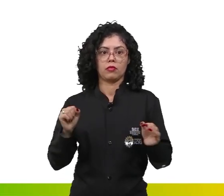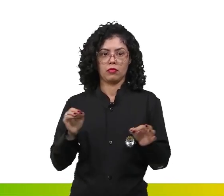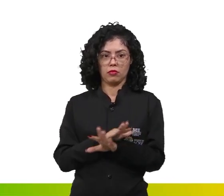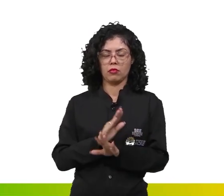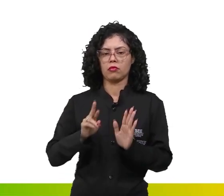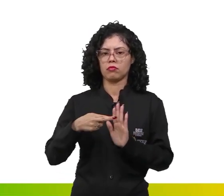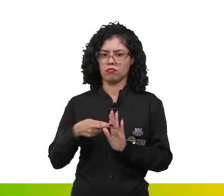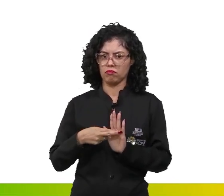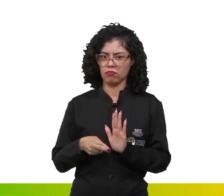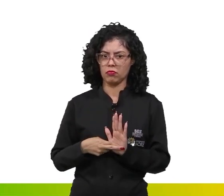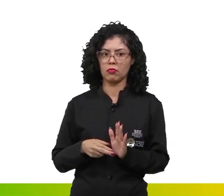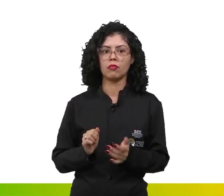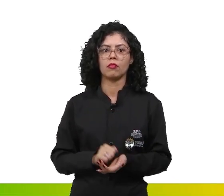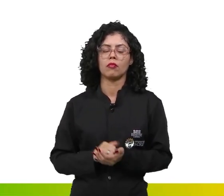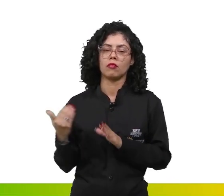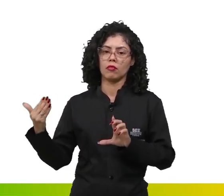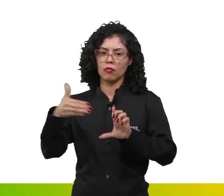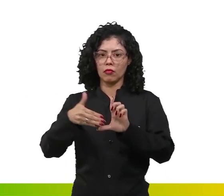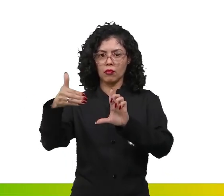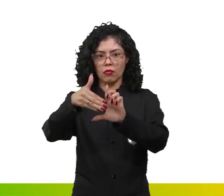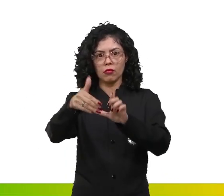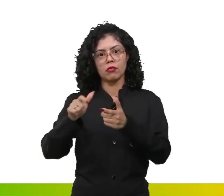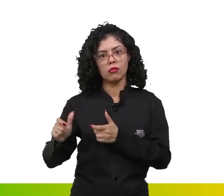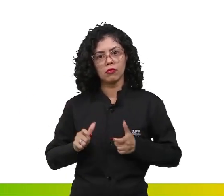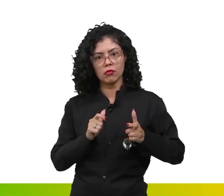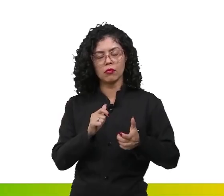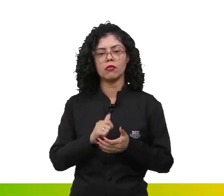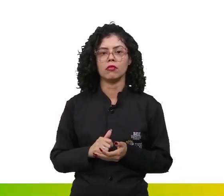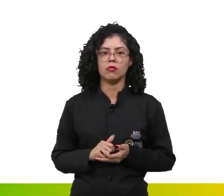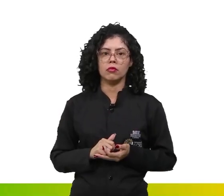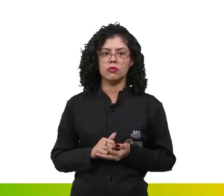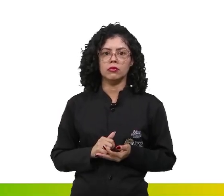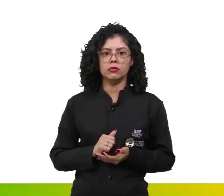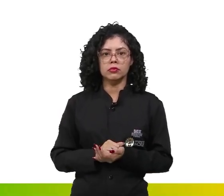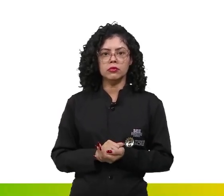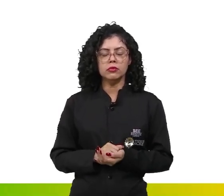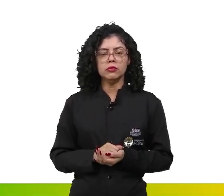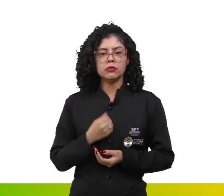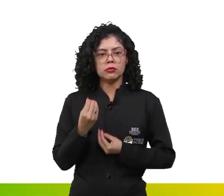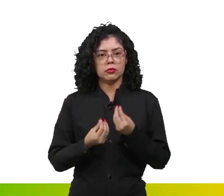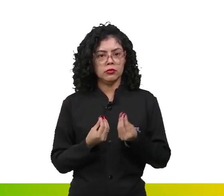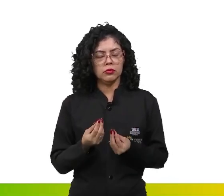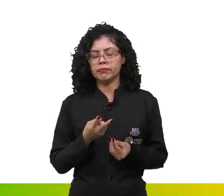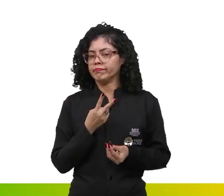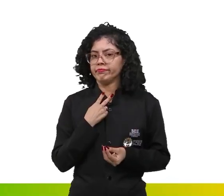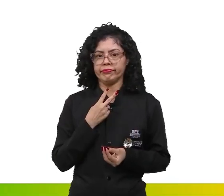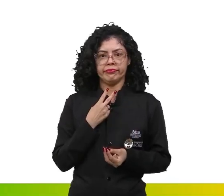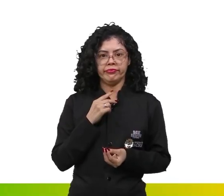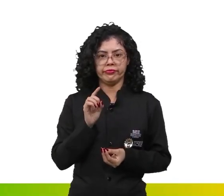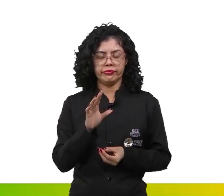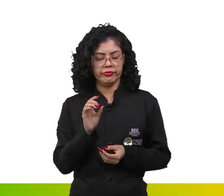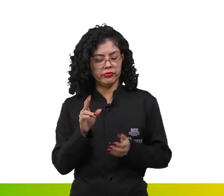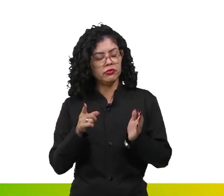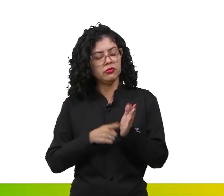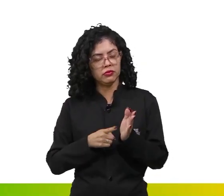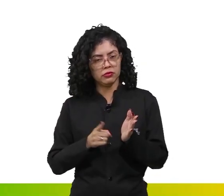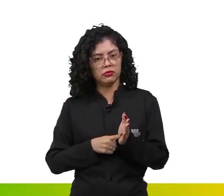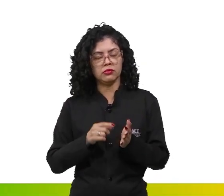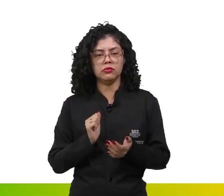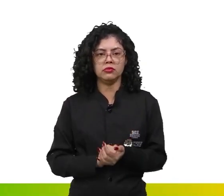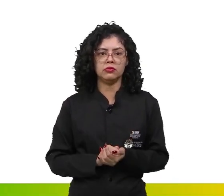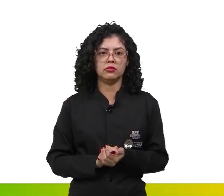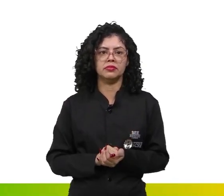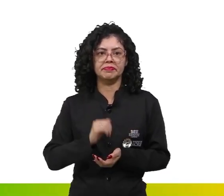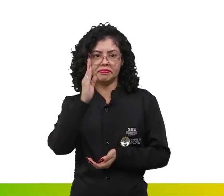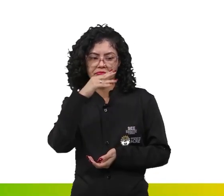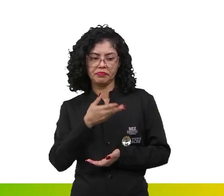as regras, frequentavam lugares que comumente era frequentado por brancos e eram